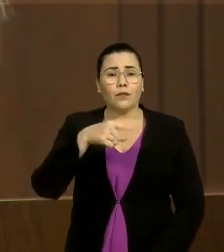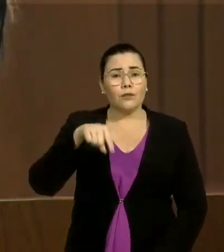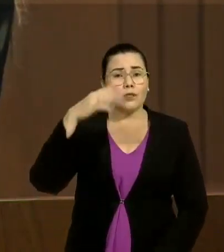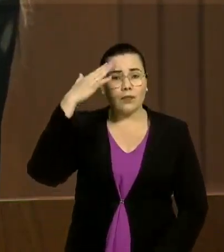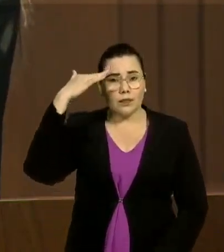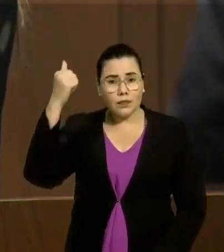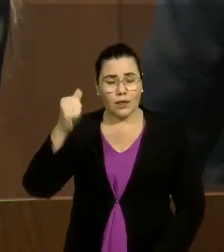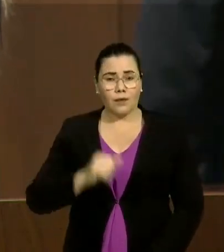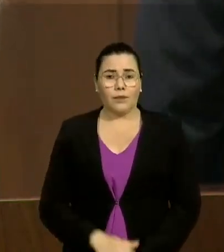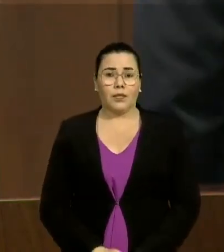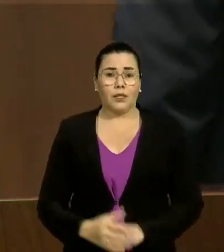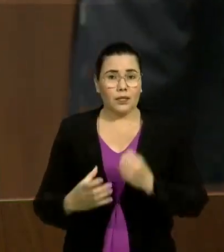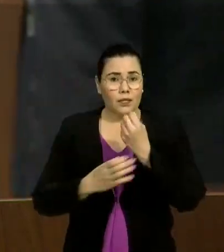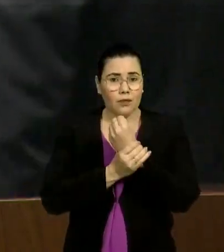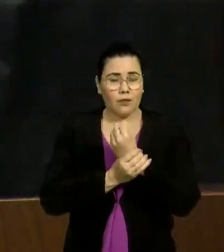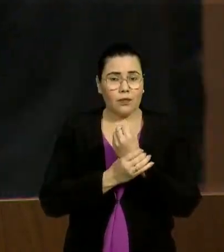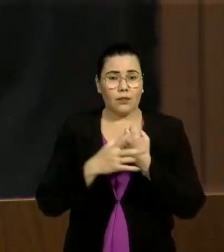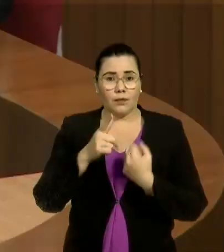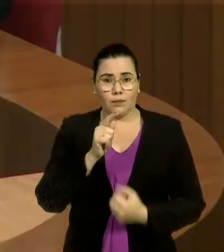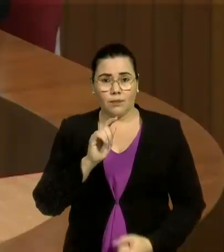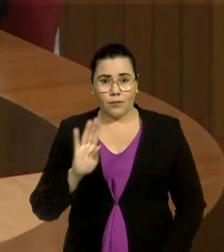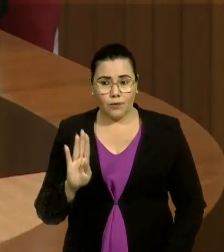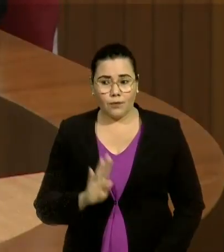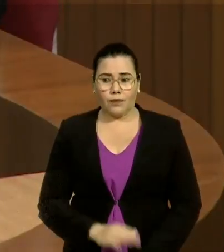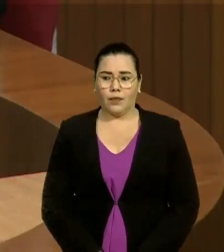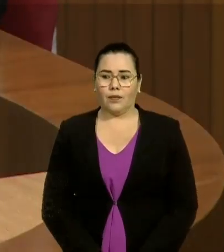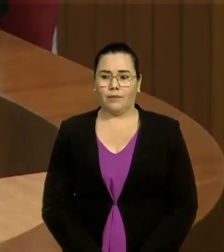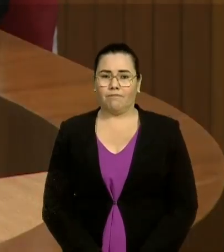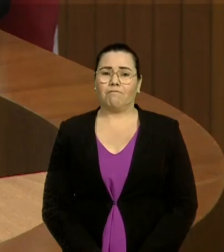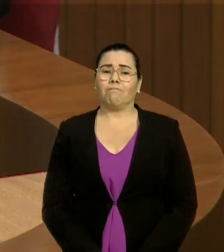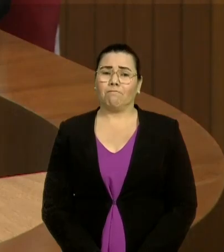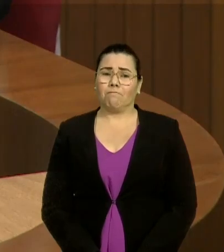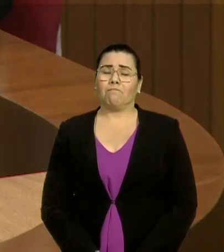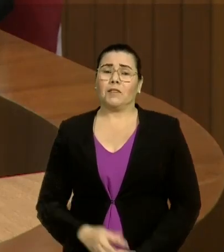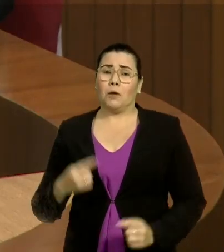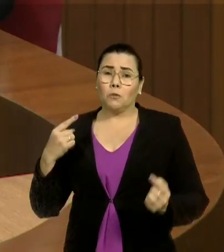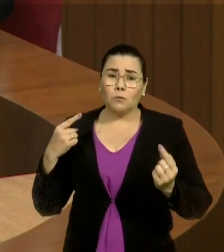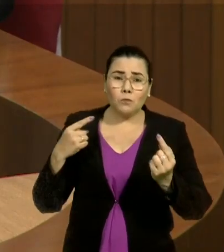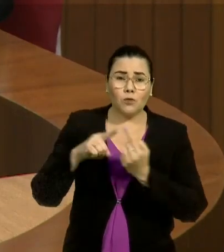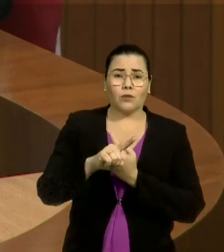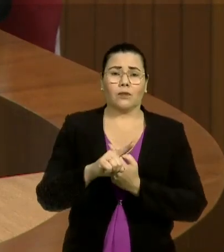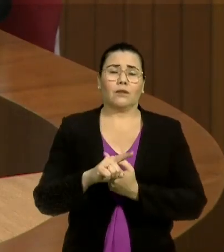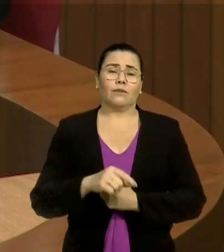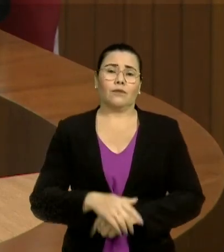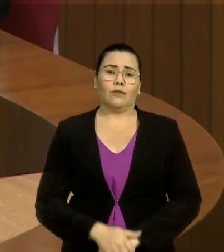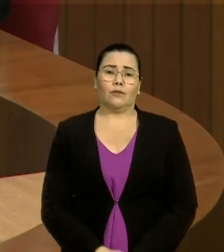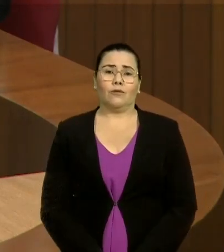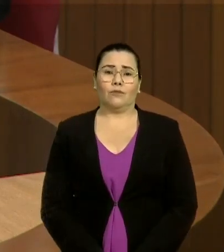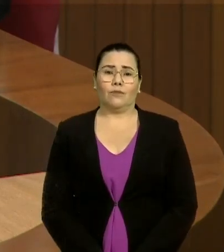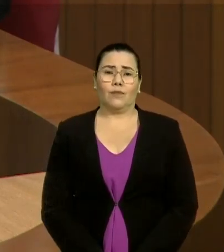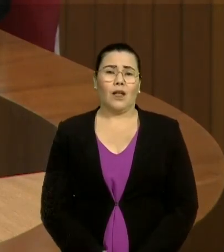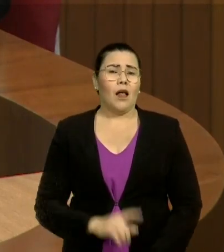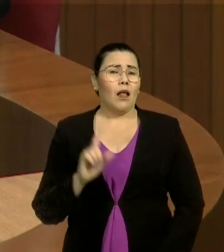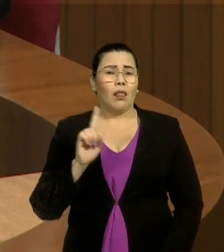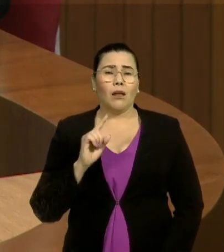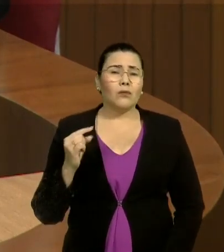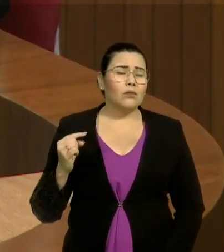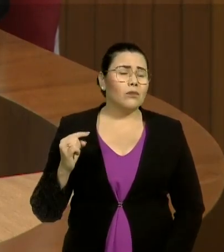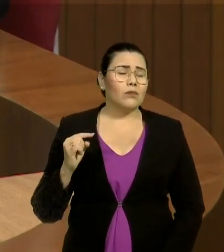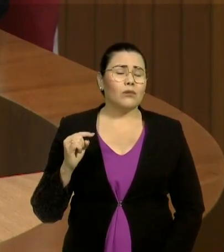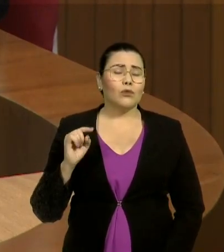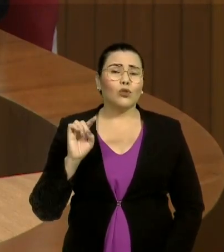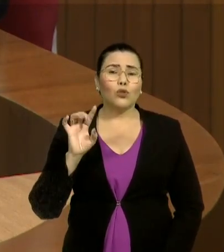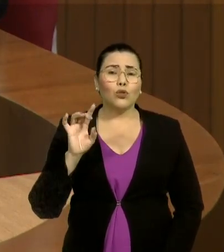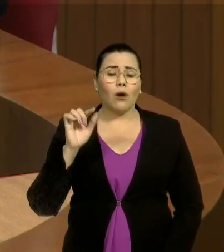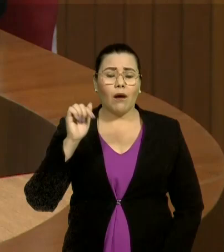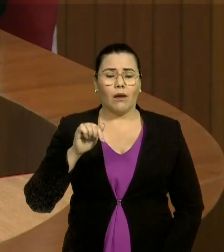segurança pública é um desafio não só para o nosso Estado, mas para todo